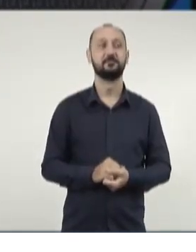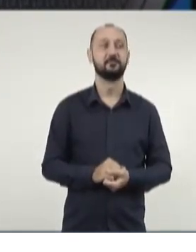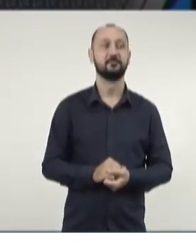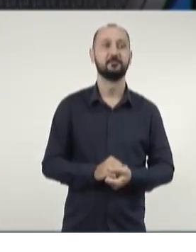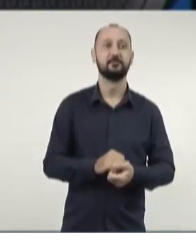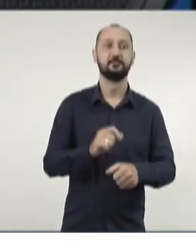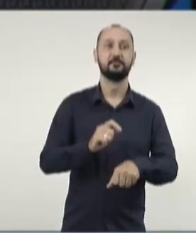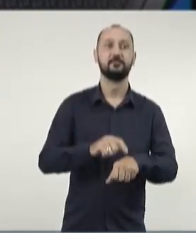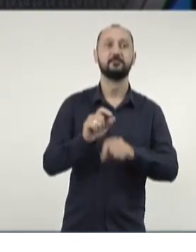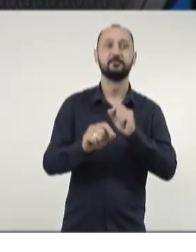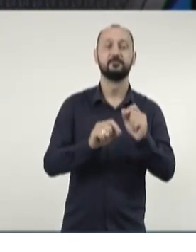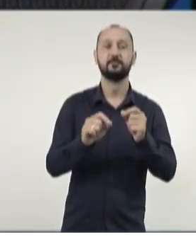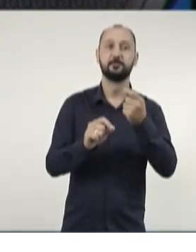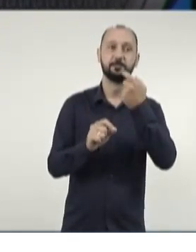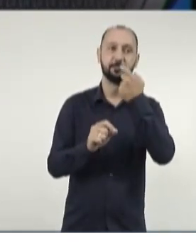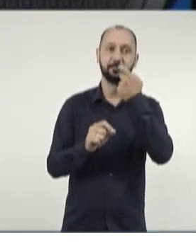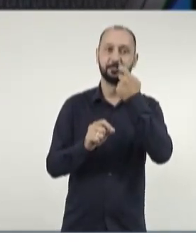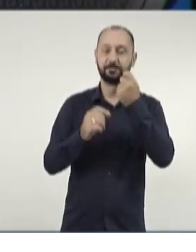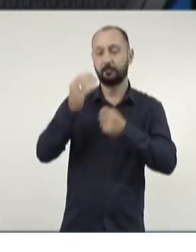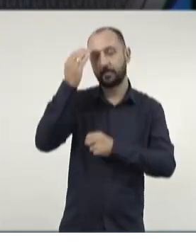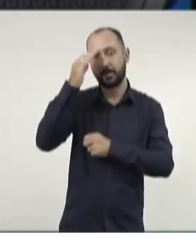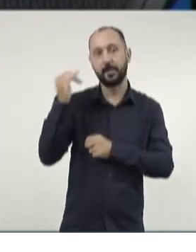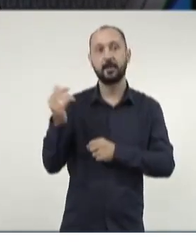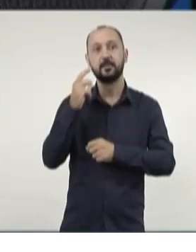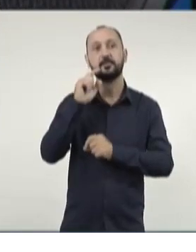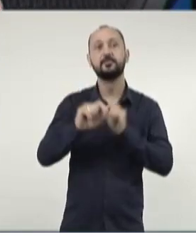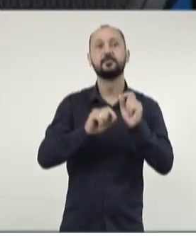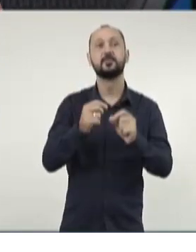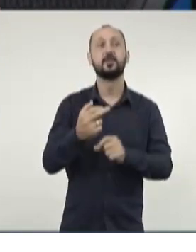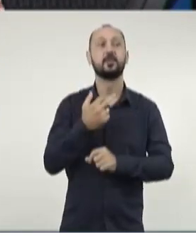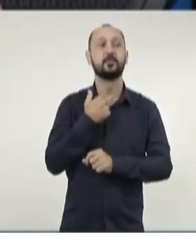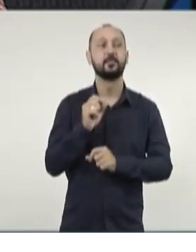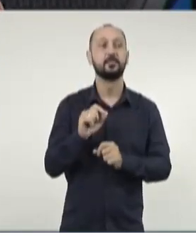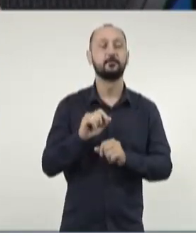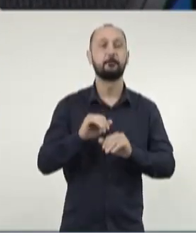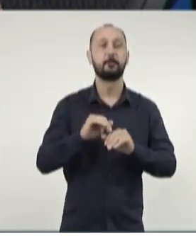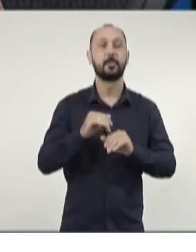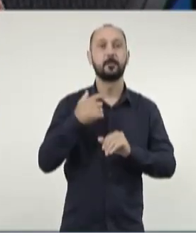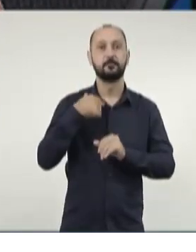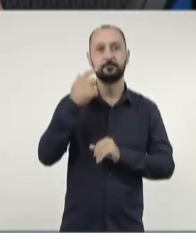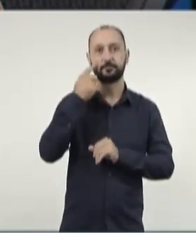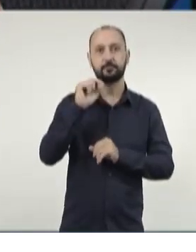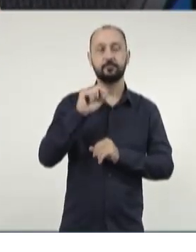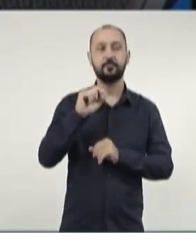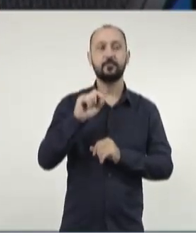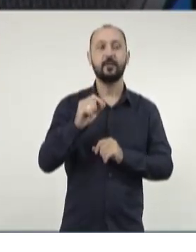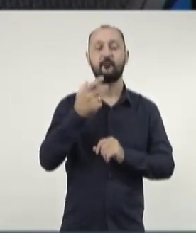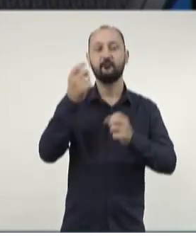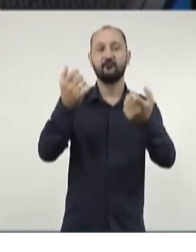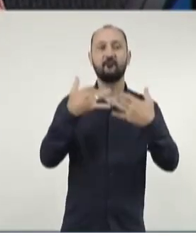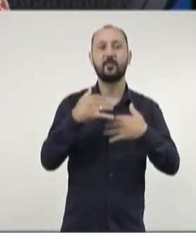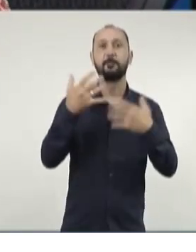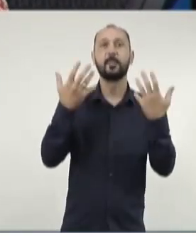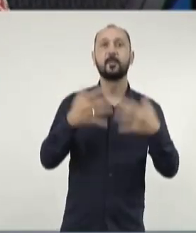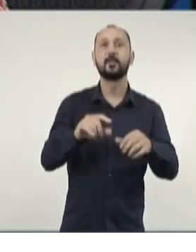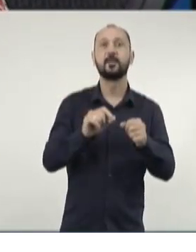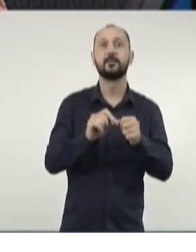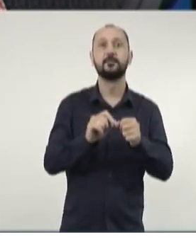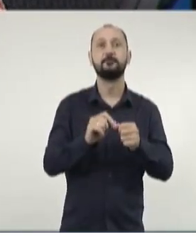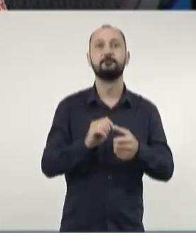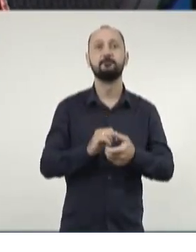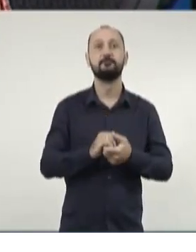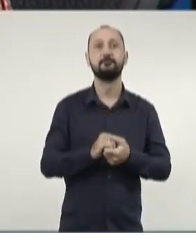nesse momento, é muito importante a gente entender que nós não devemos começar a coisa a partir da recusa, dizer, não quer, então tá bom,